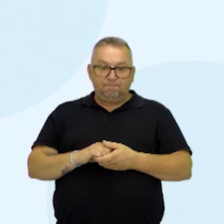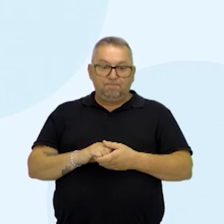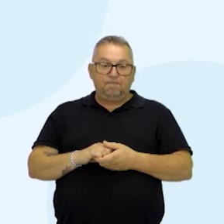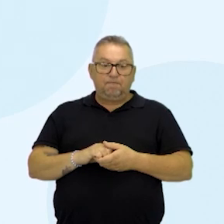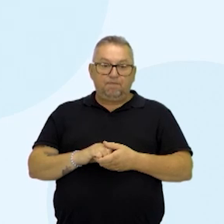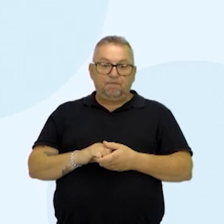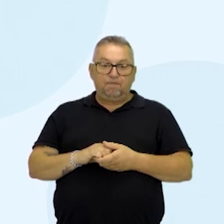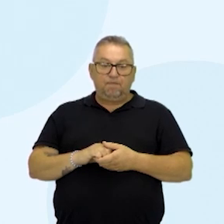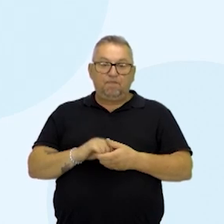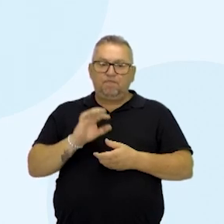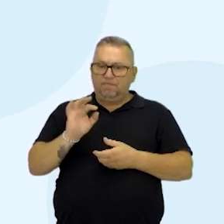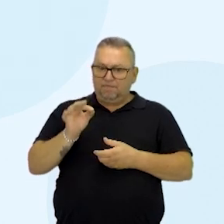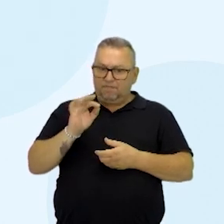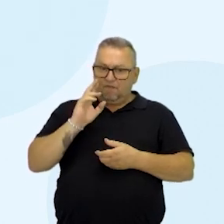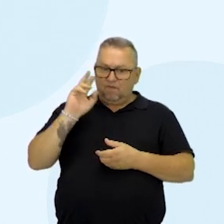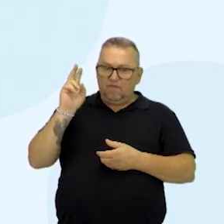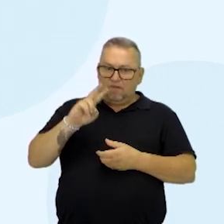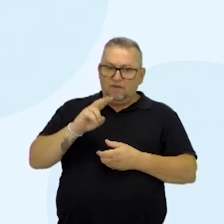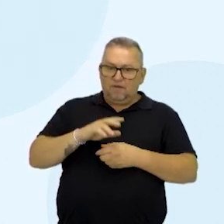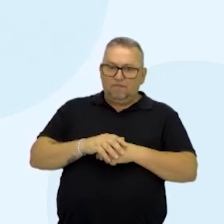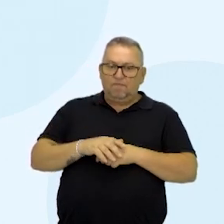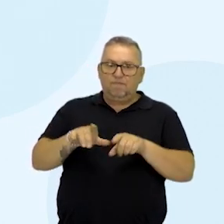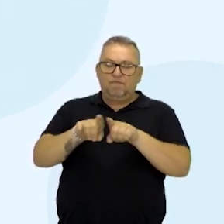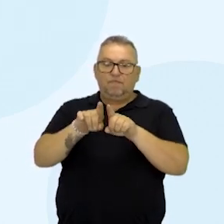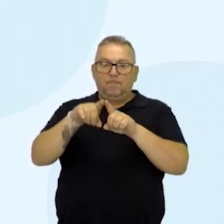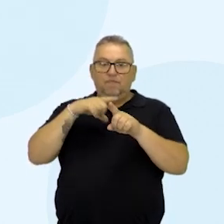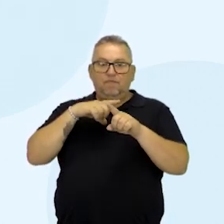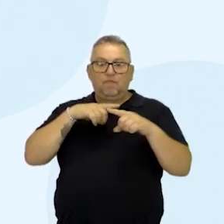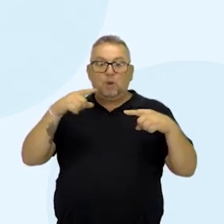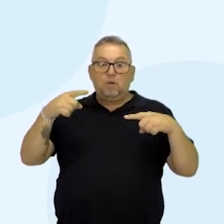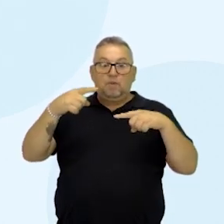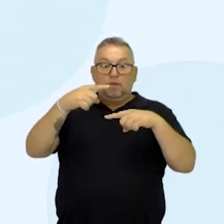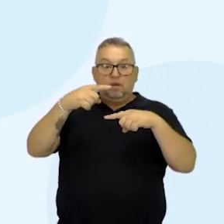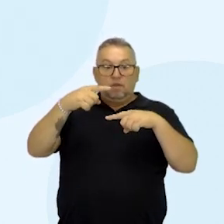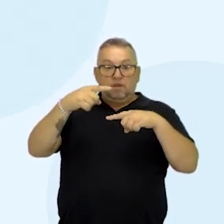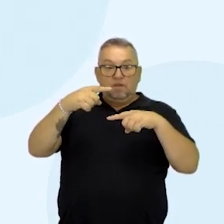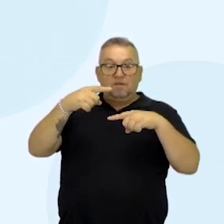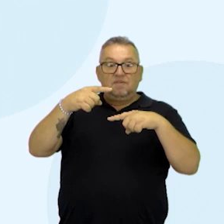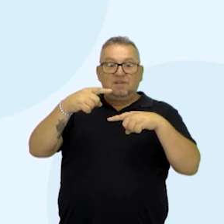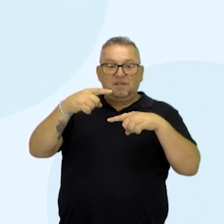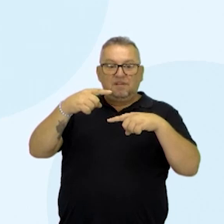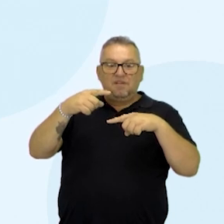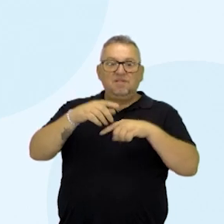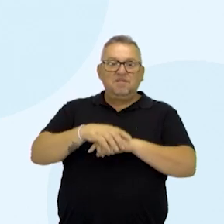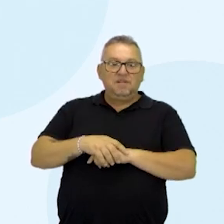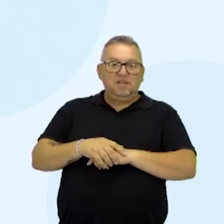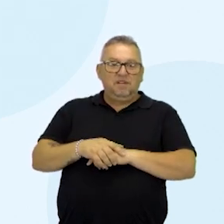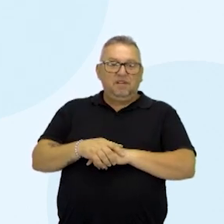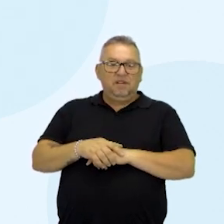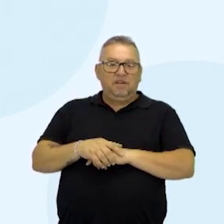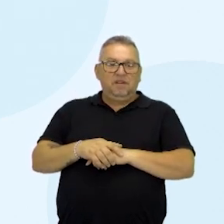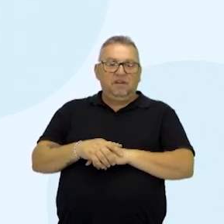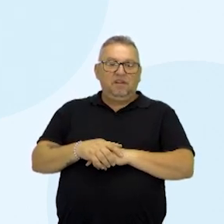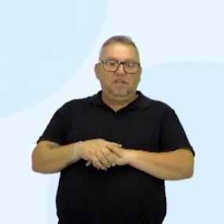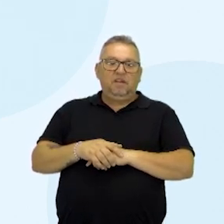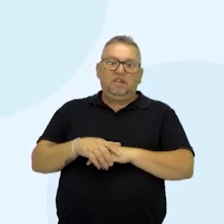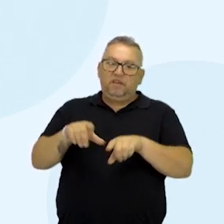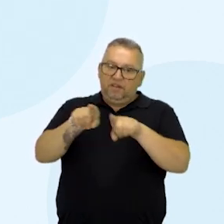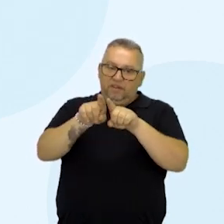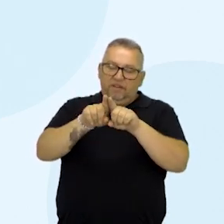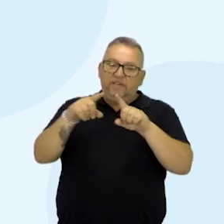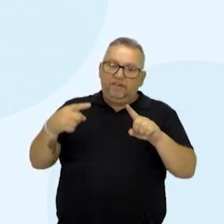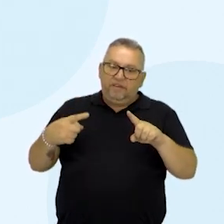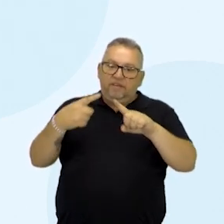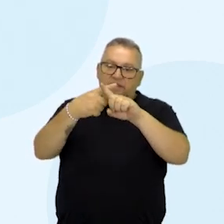o losango mesmo, assim em si, né? E aqui nós temos um paralelogramo aqui comum, né? Também, e as diagonais aqui também se cruzam no